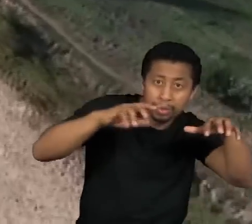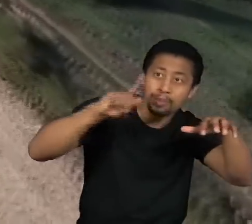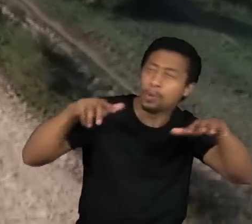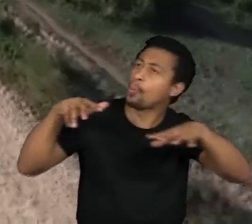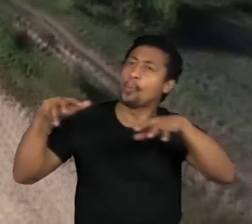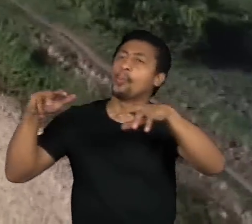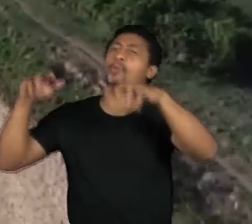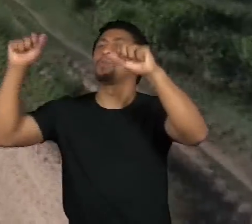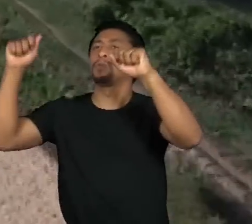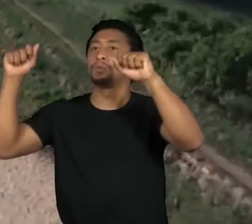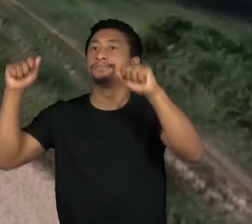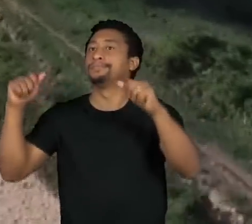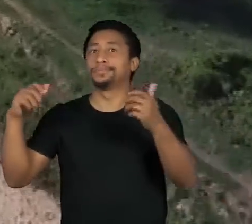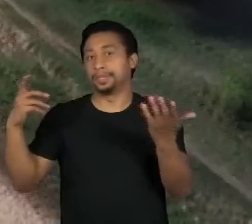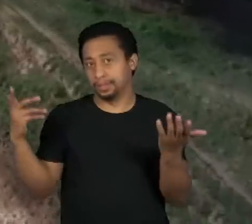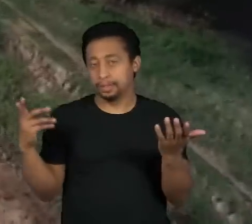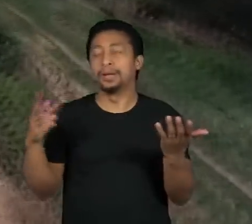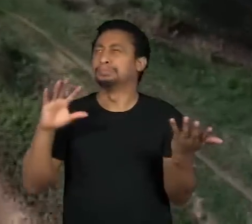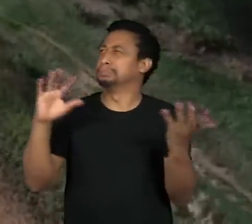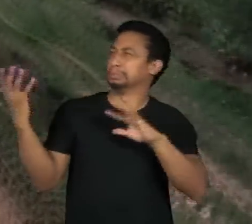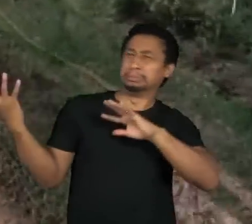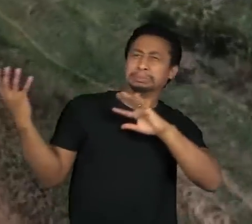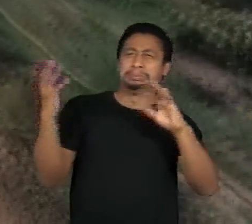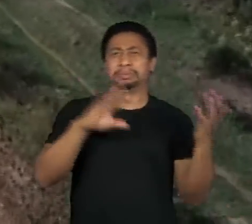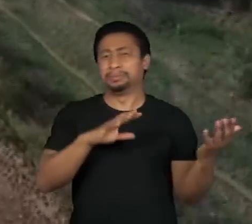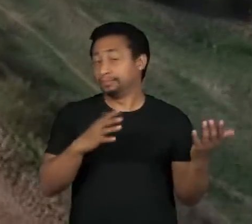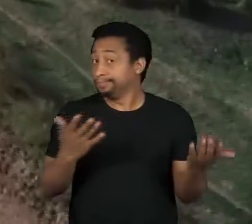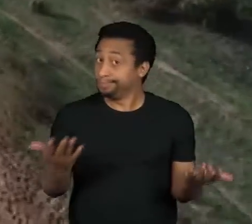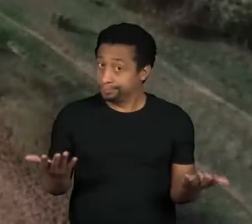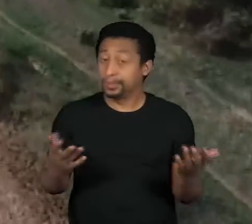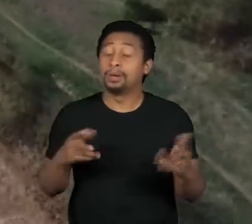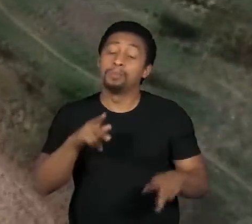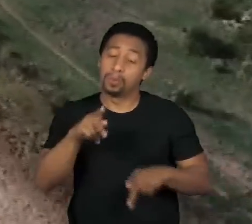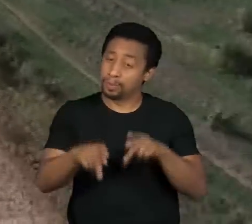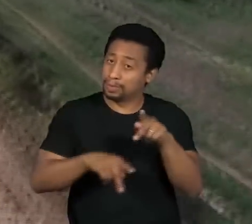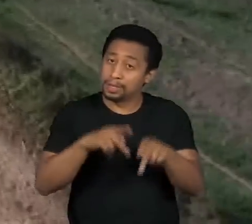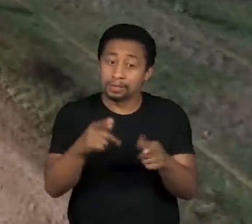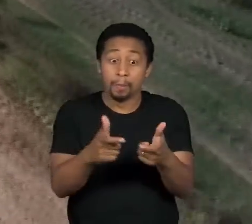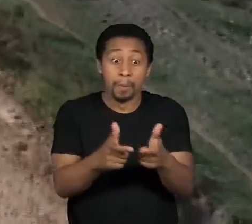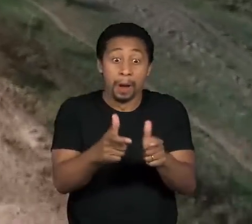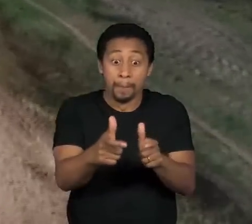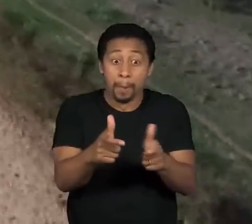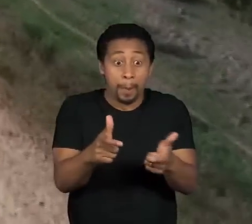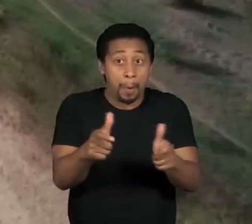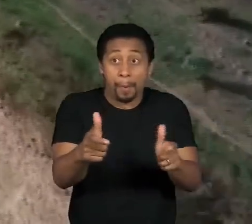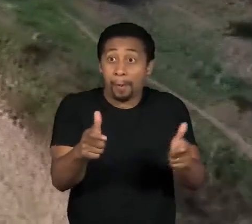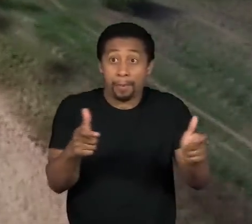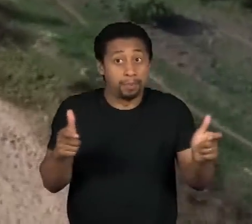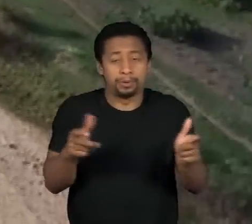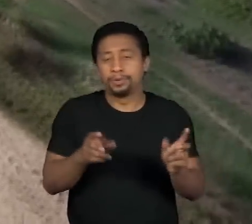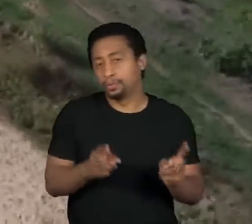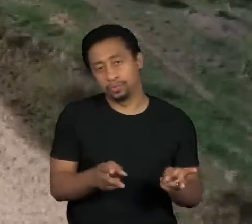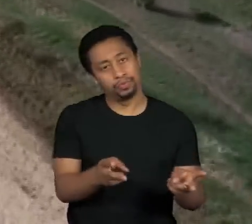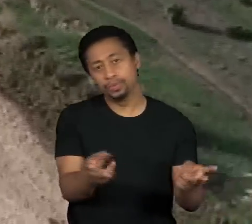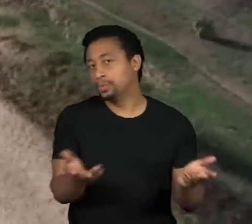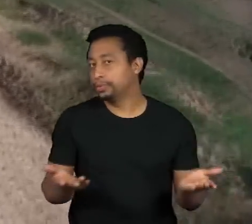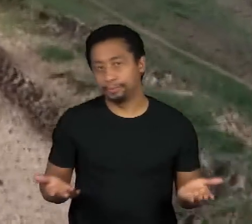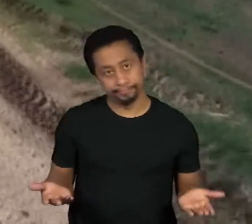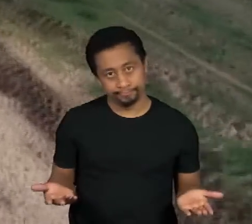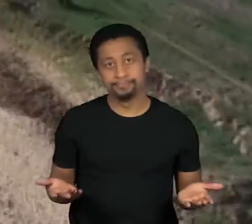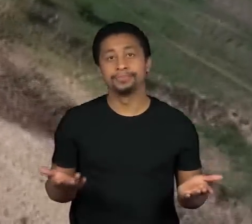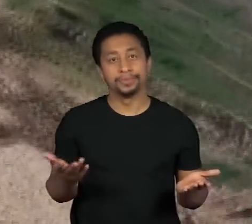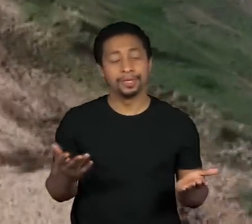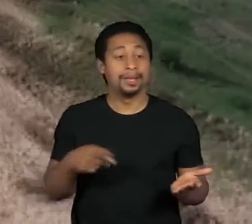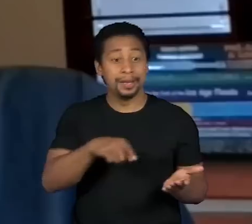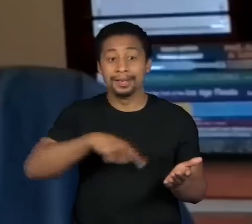é inexorável que a ocupação vai continuar. De forma alguma, devemos penalizar o fator do uso e